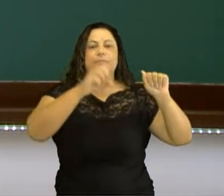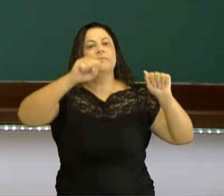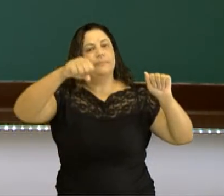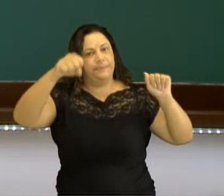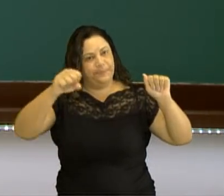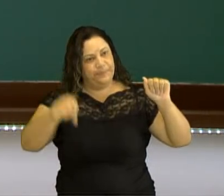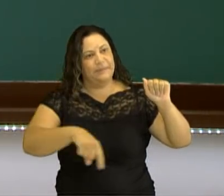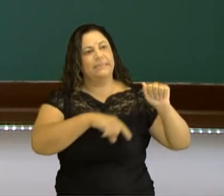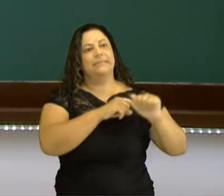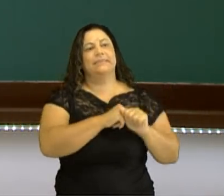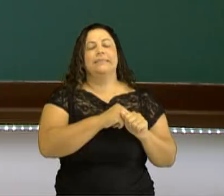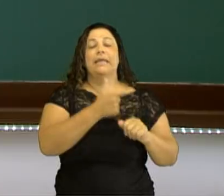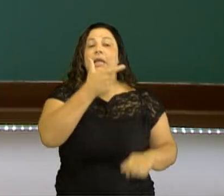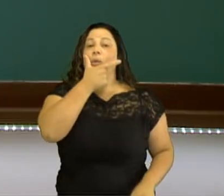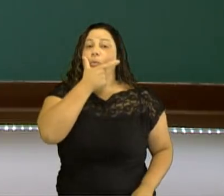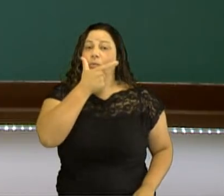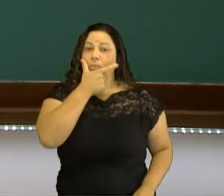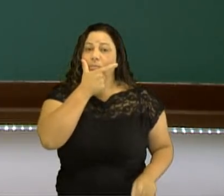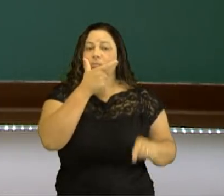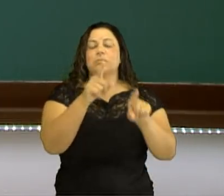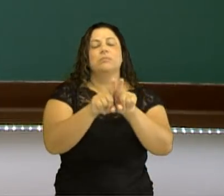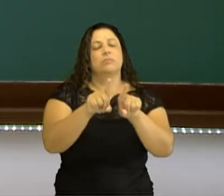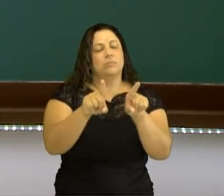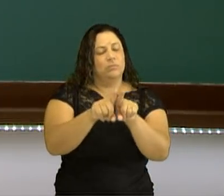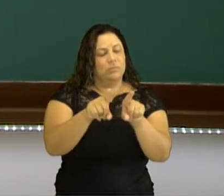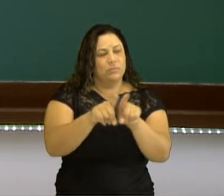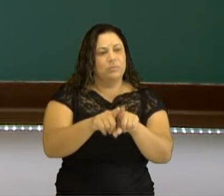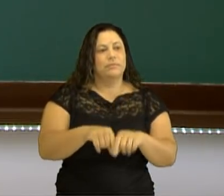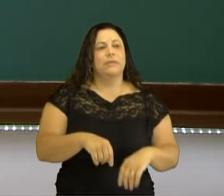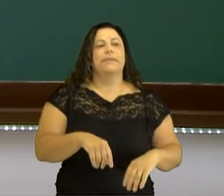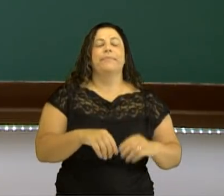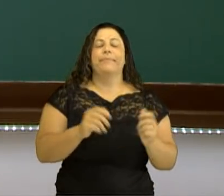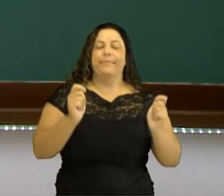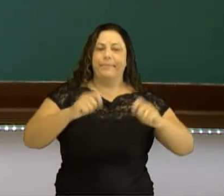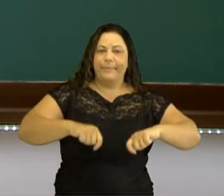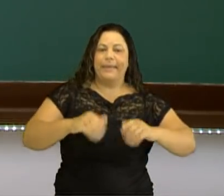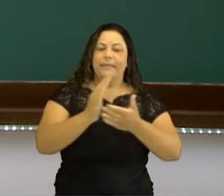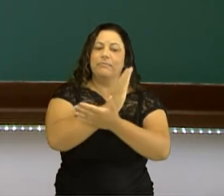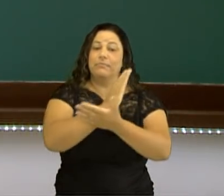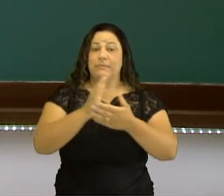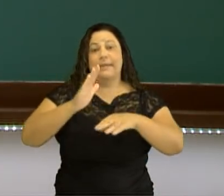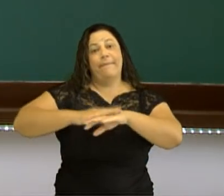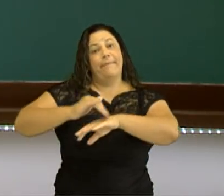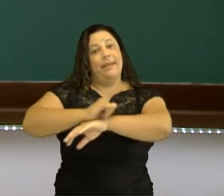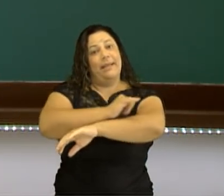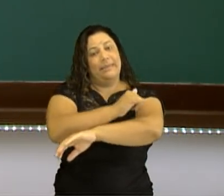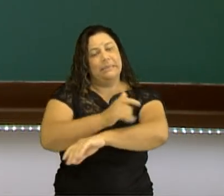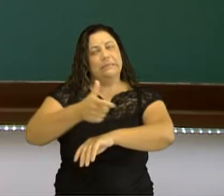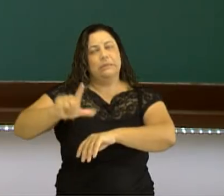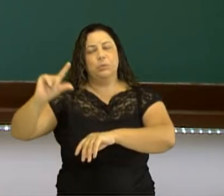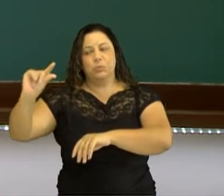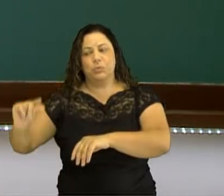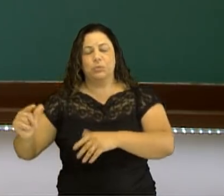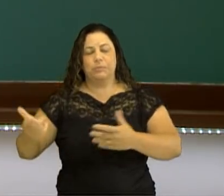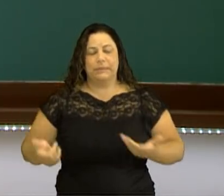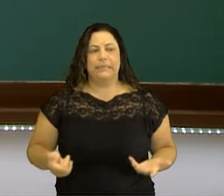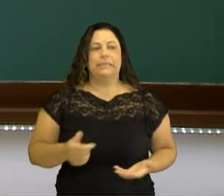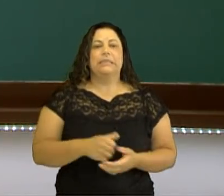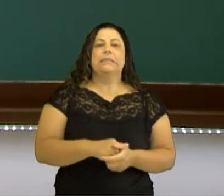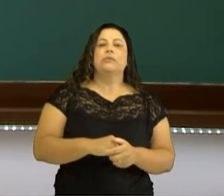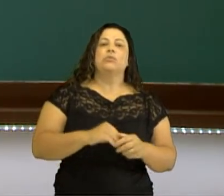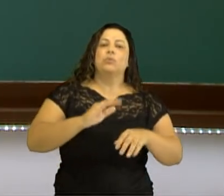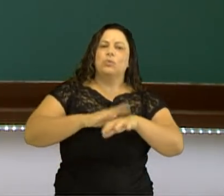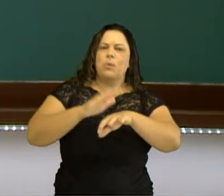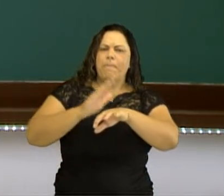O queijo, tá? É uma fonte de gordura também. Alguns queijos têm mais gordura, outros menos. Geralmente